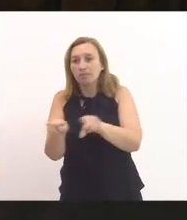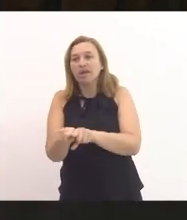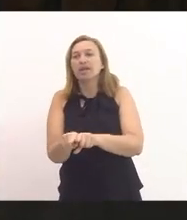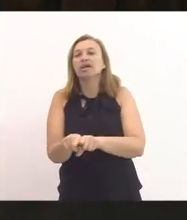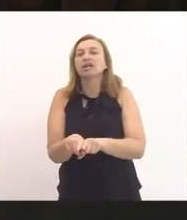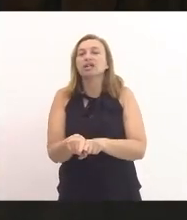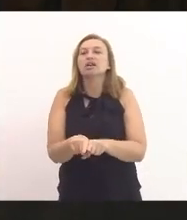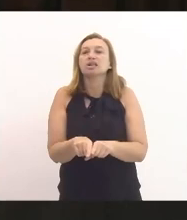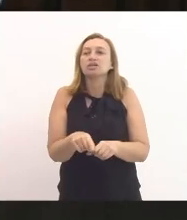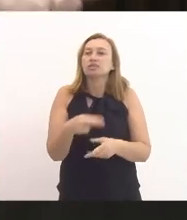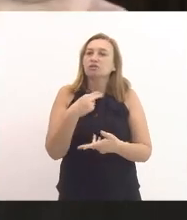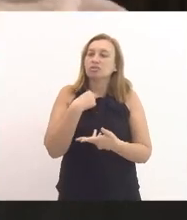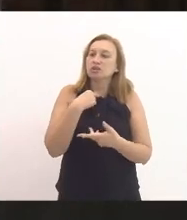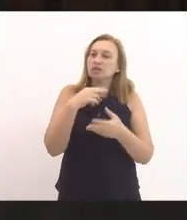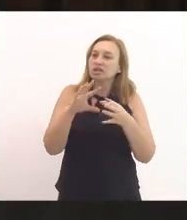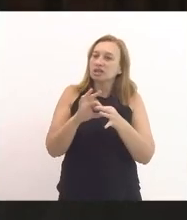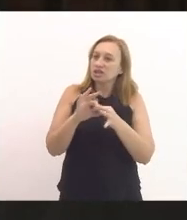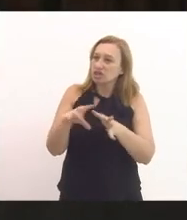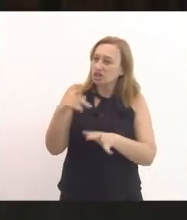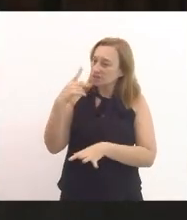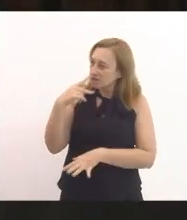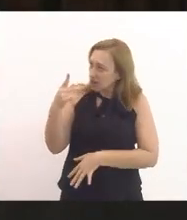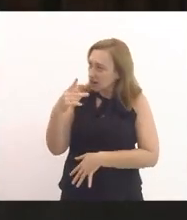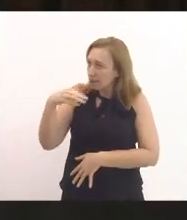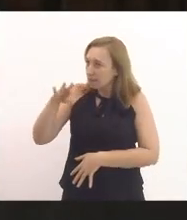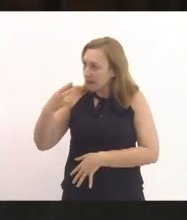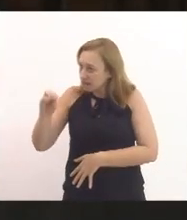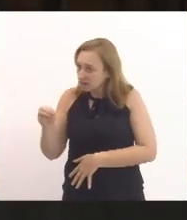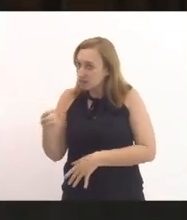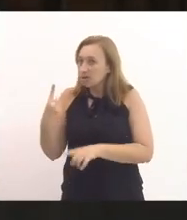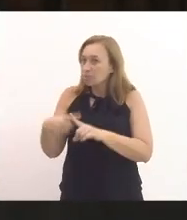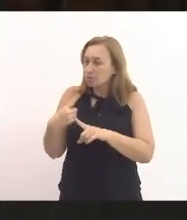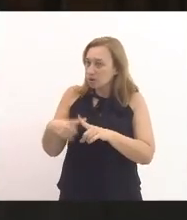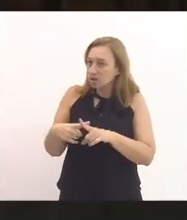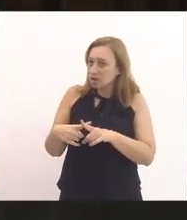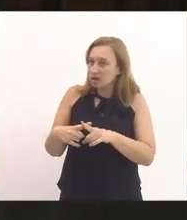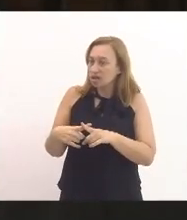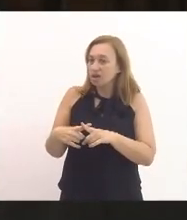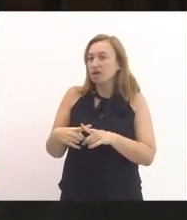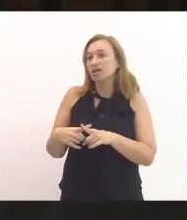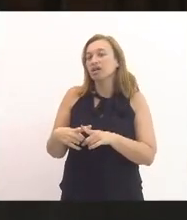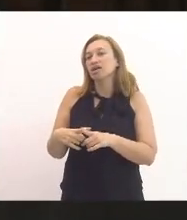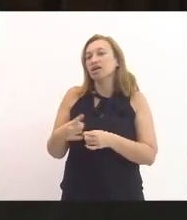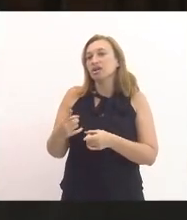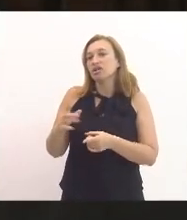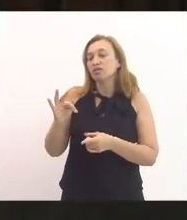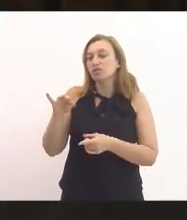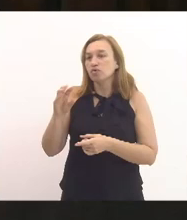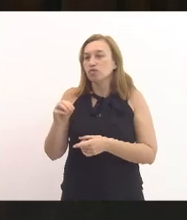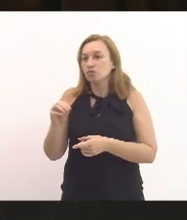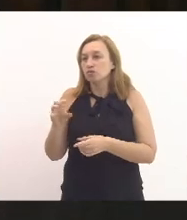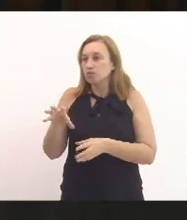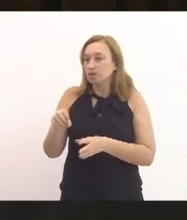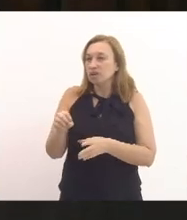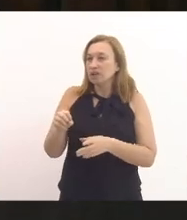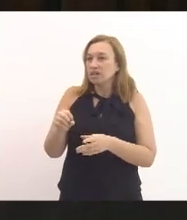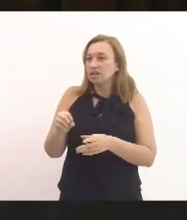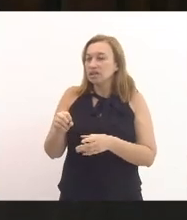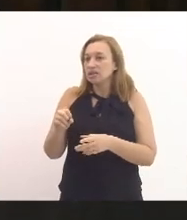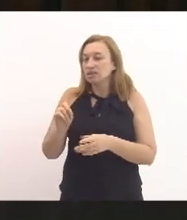então não poderia deixar de passar suas colocações Márcio porque tocaram os Fundos foram muito pertinentes em que fazer